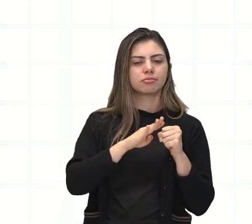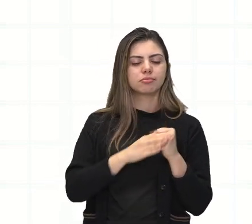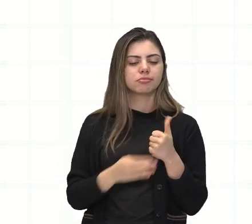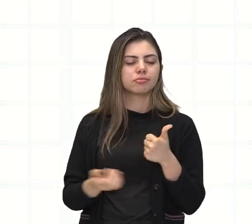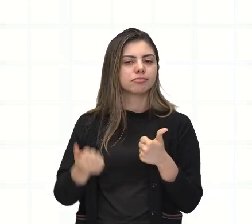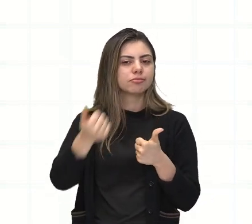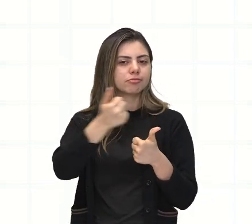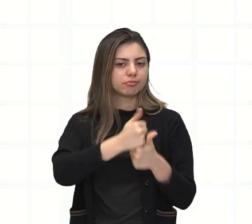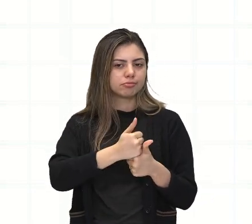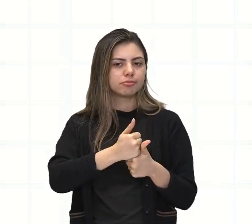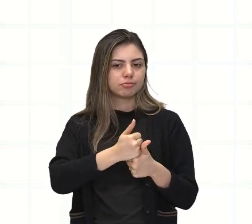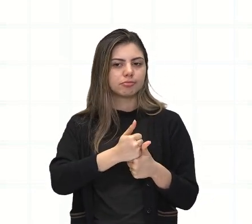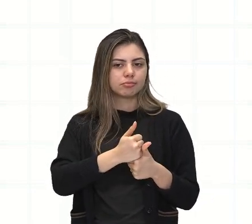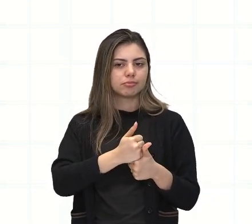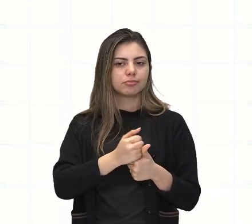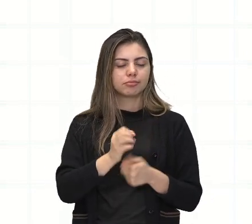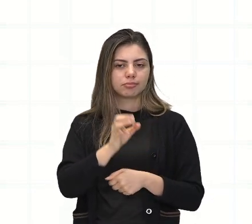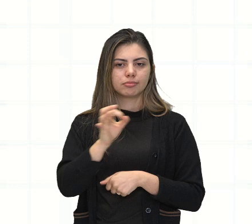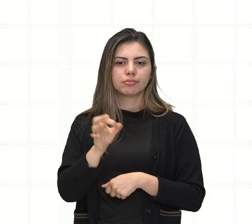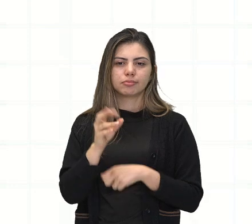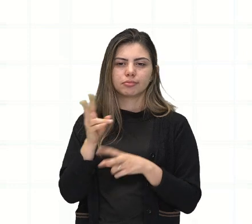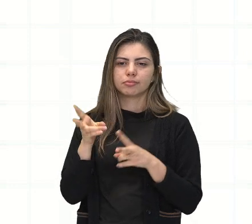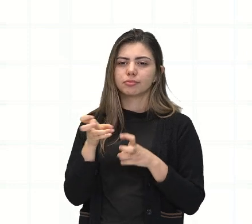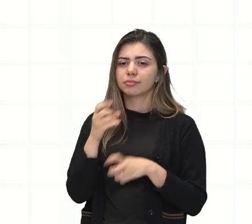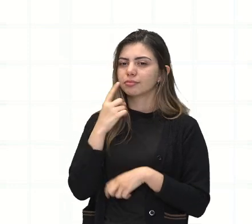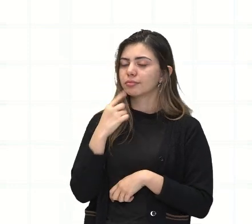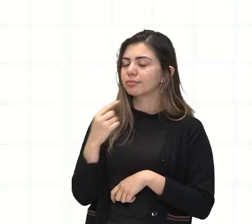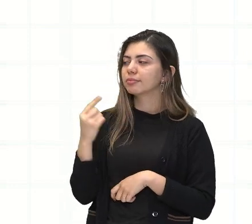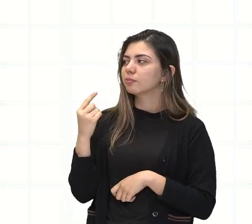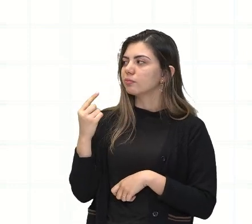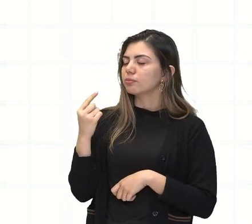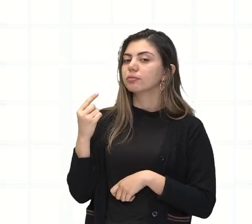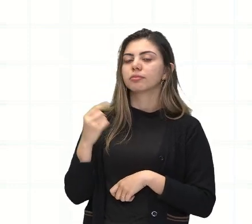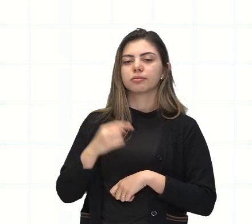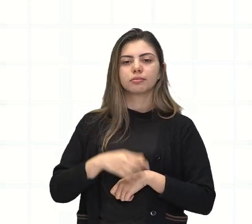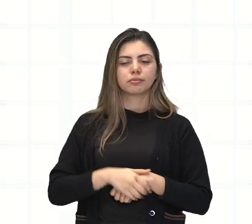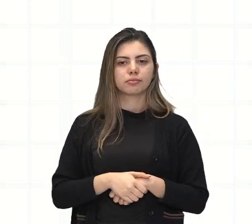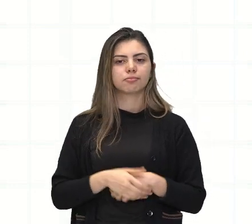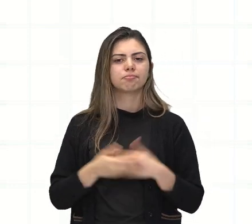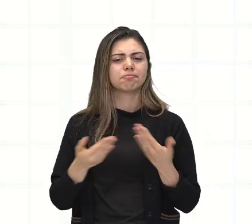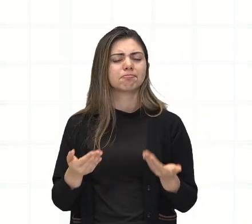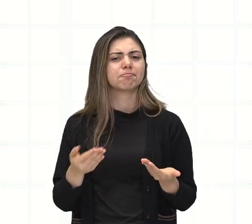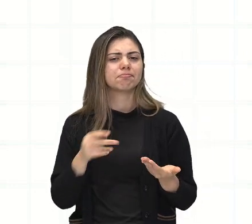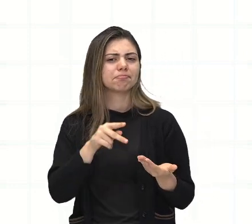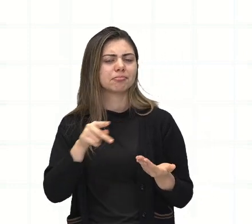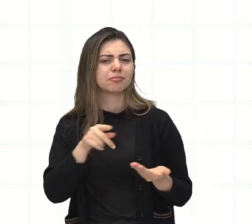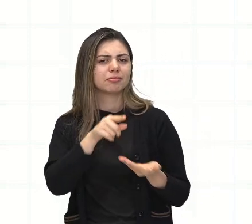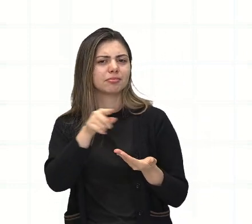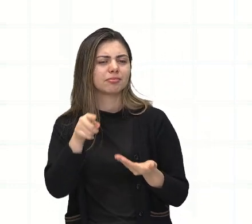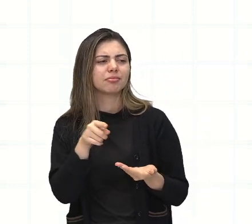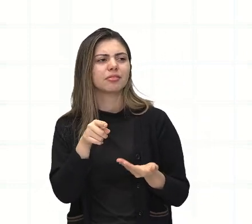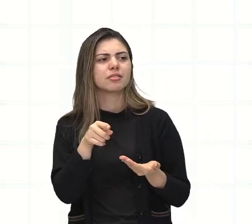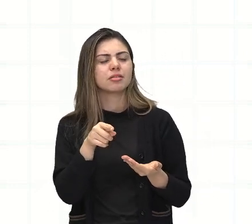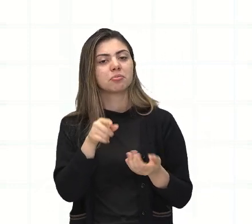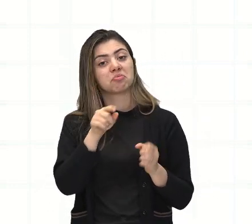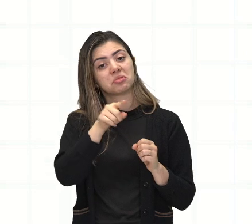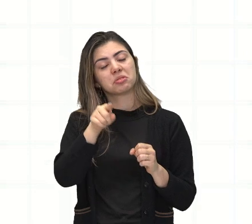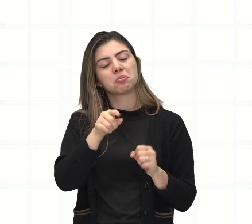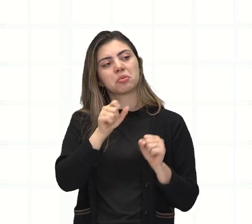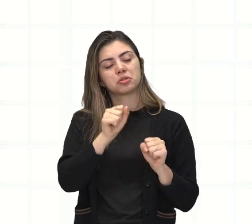substitui esse ser, tá? Professora, você acabou de falar que